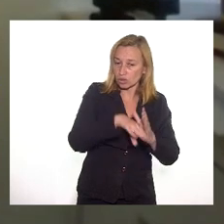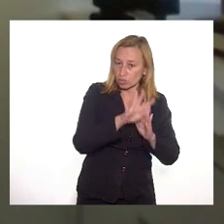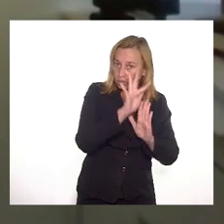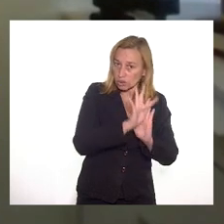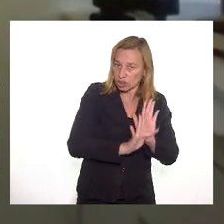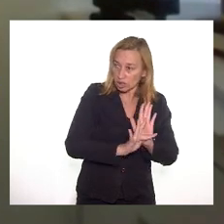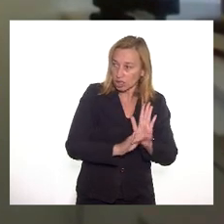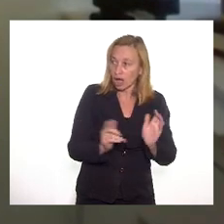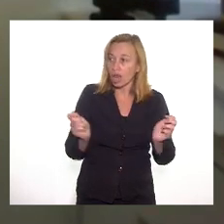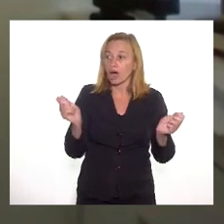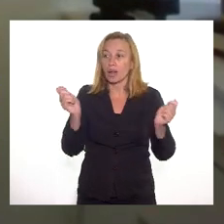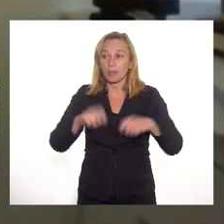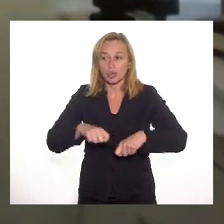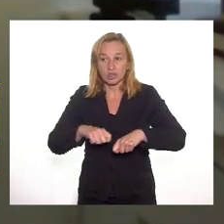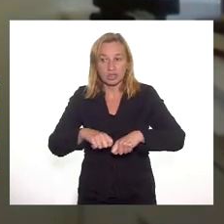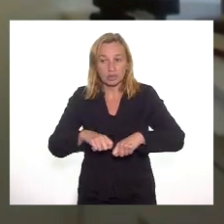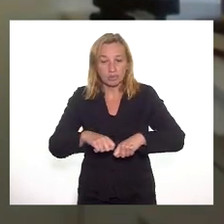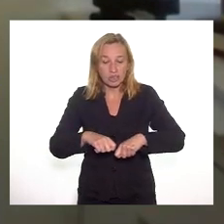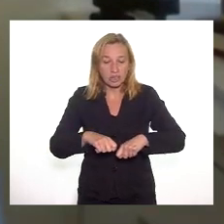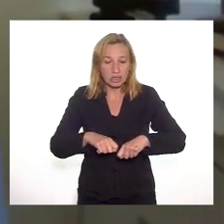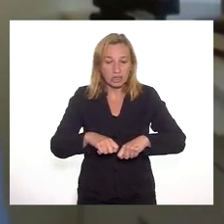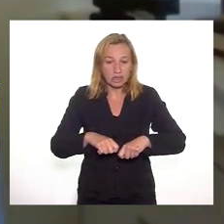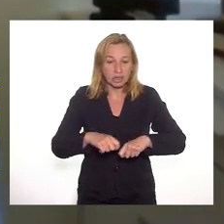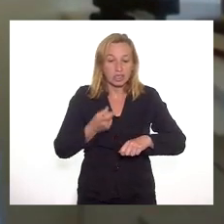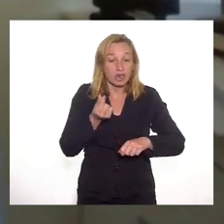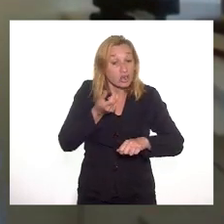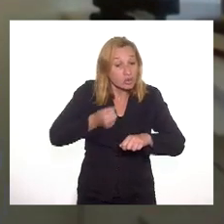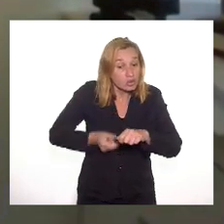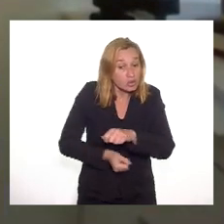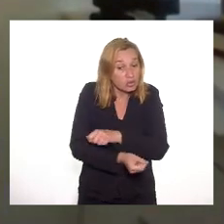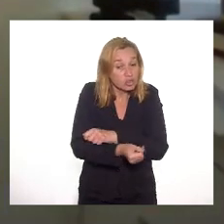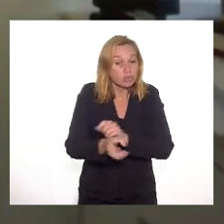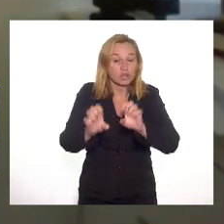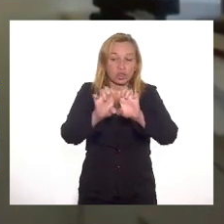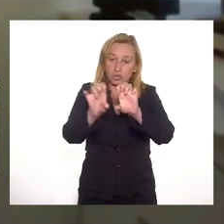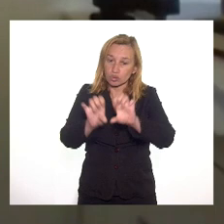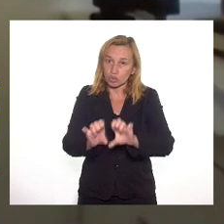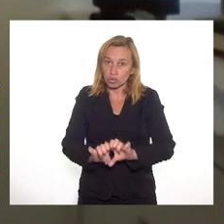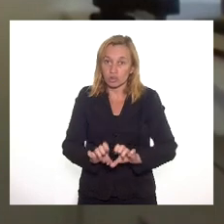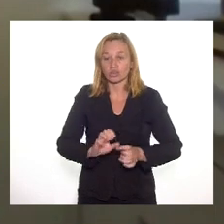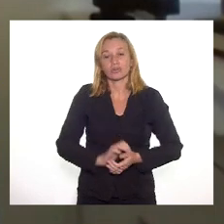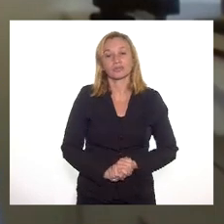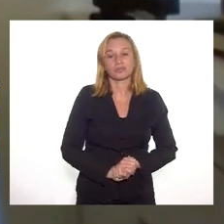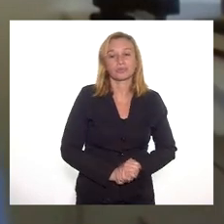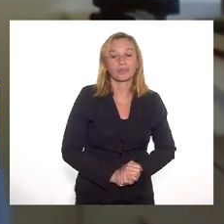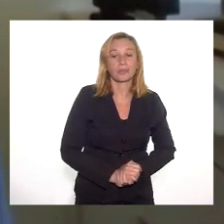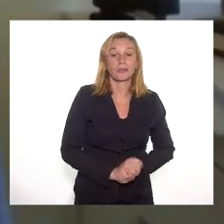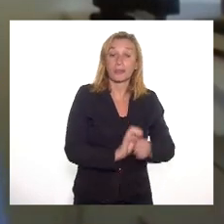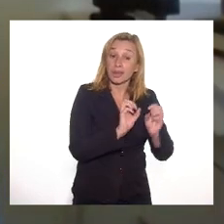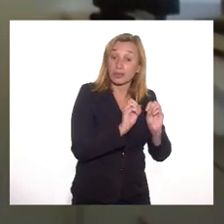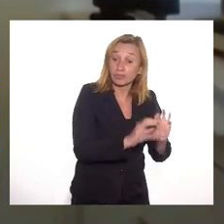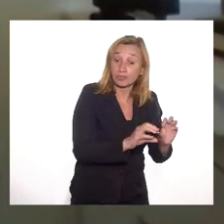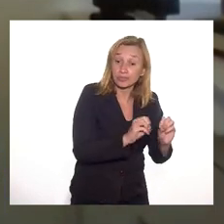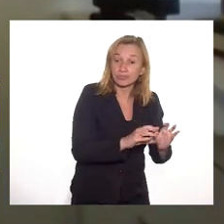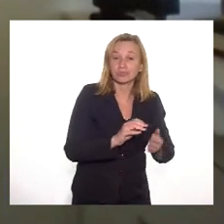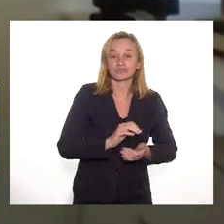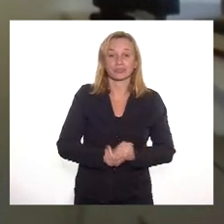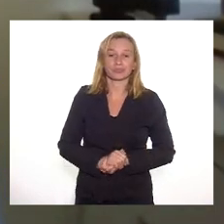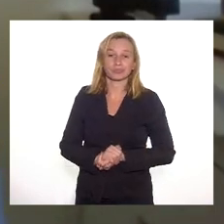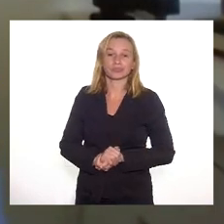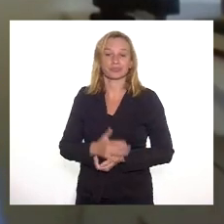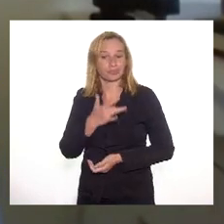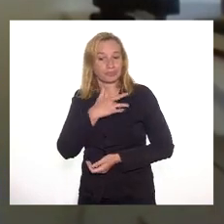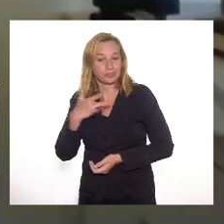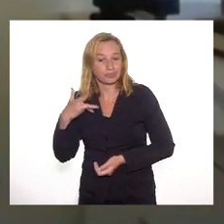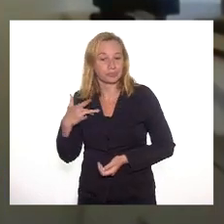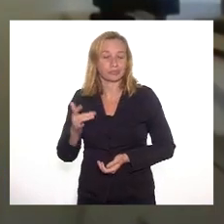a possibilidade desses investimentos estruturantes serem em educação,